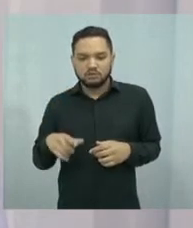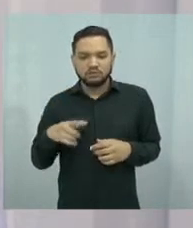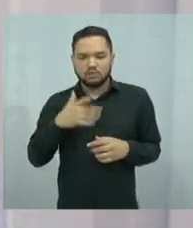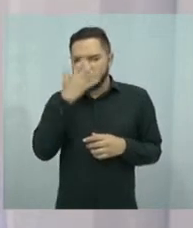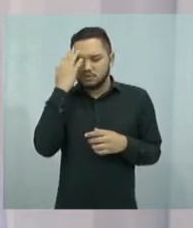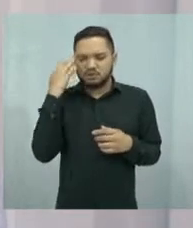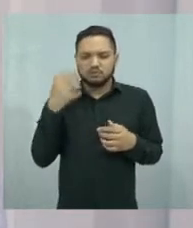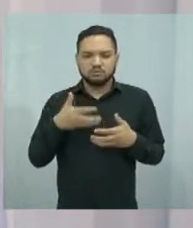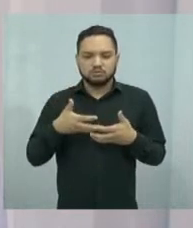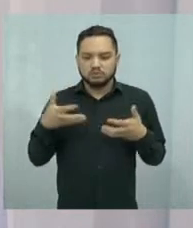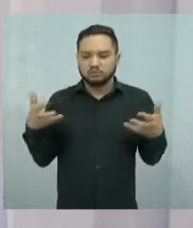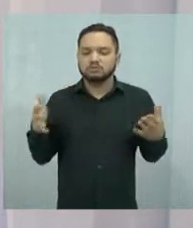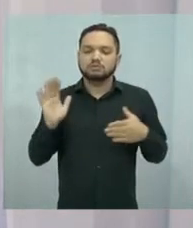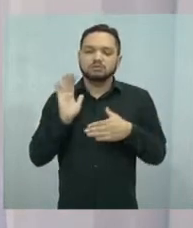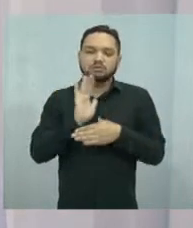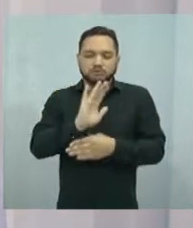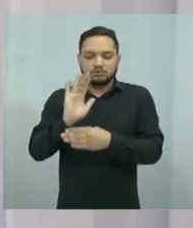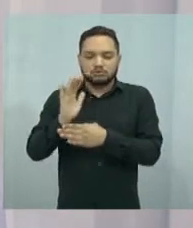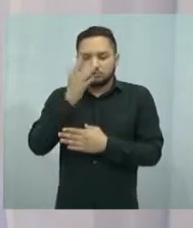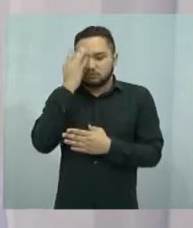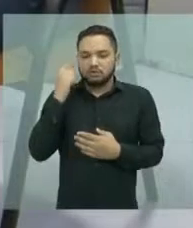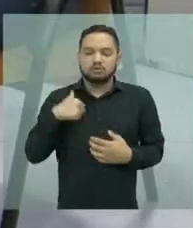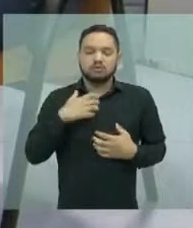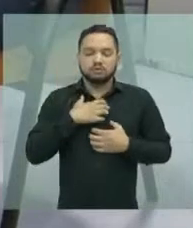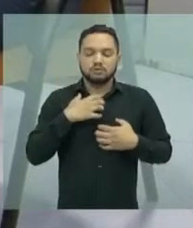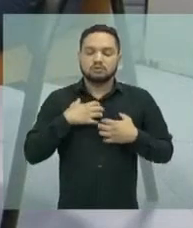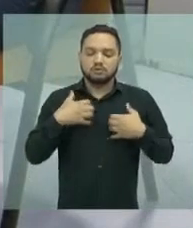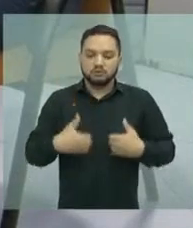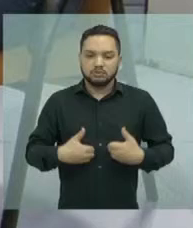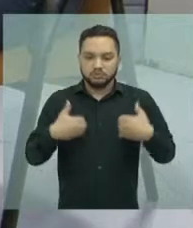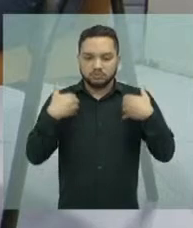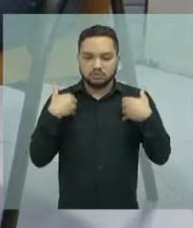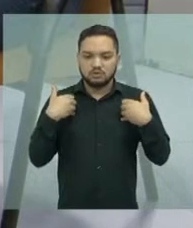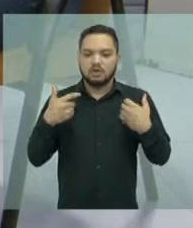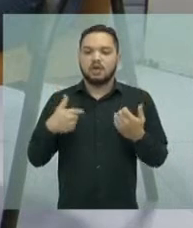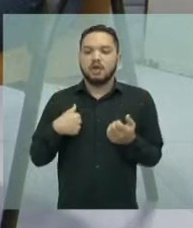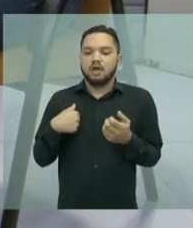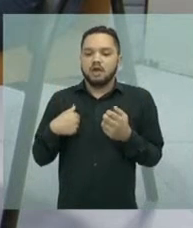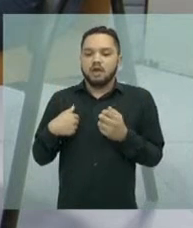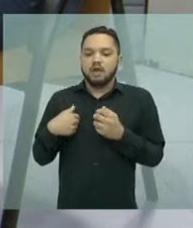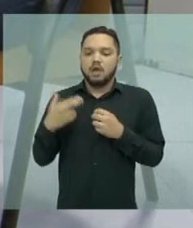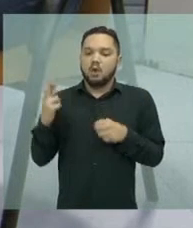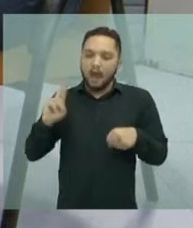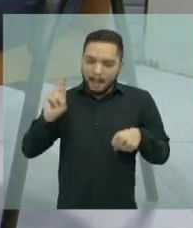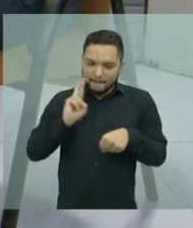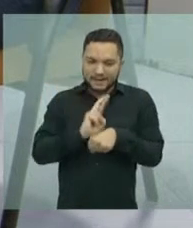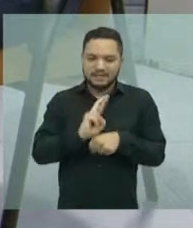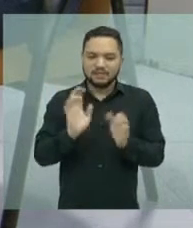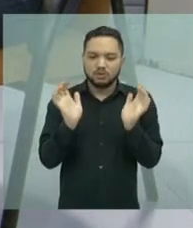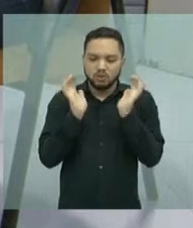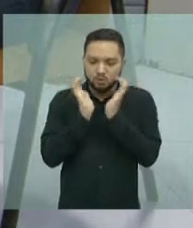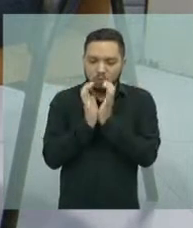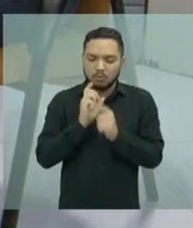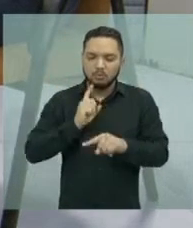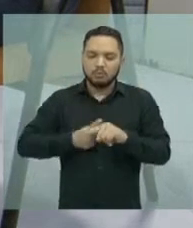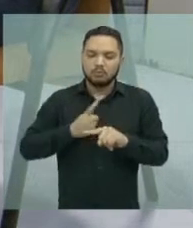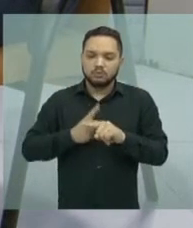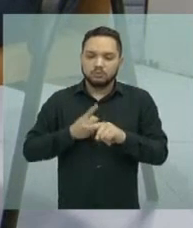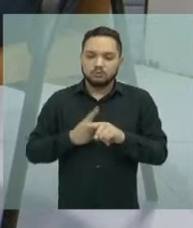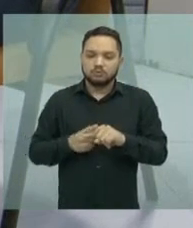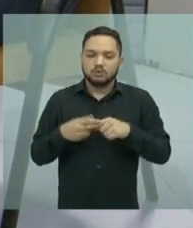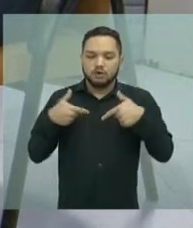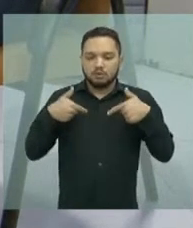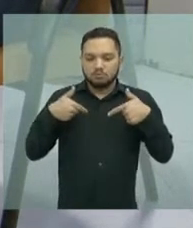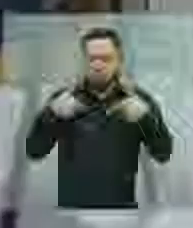grande corrente do bem. E aqui eu me sinto muito orgulhoso por falar em nome dessas pessoas, por um movimento muito exitoso, do